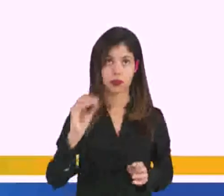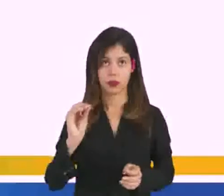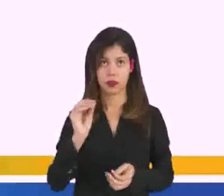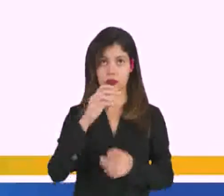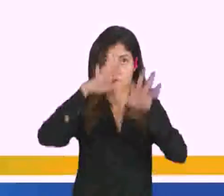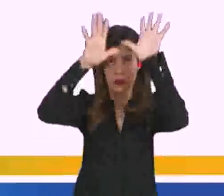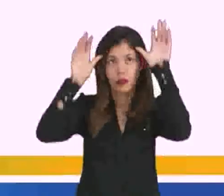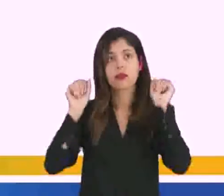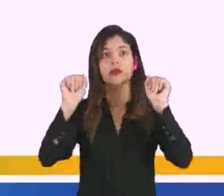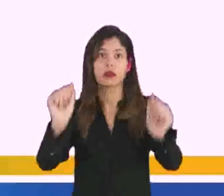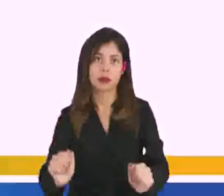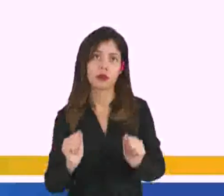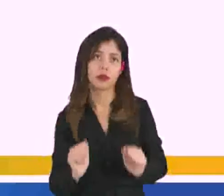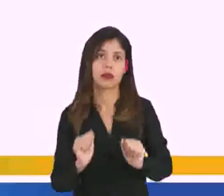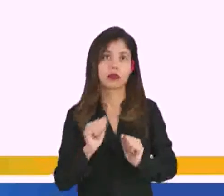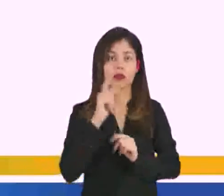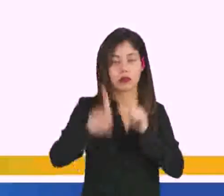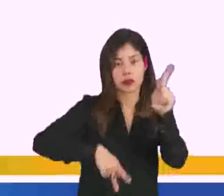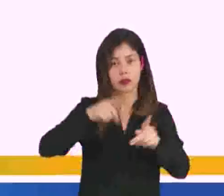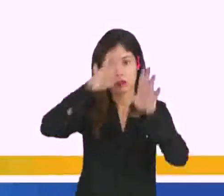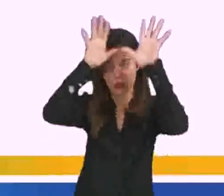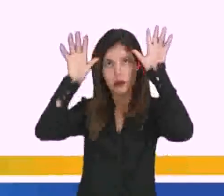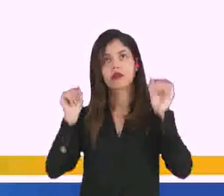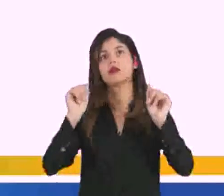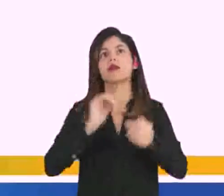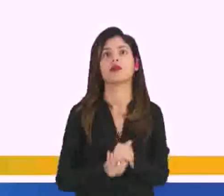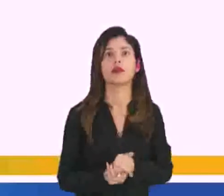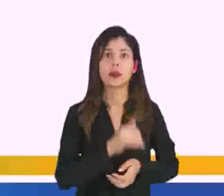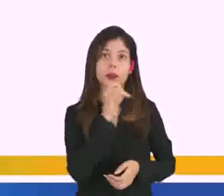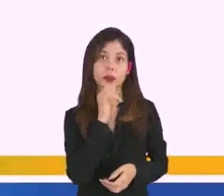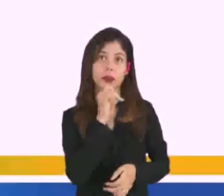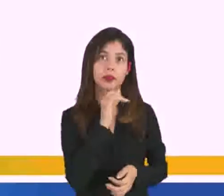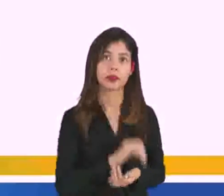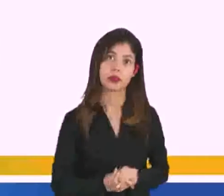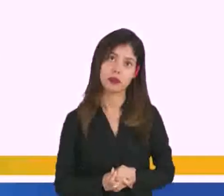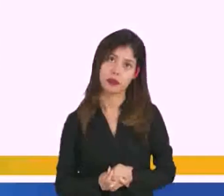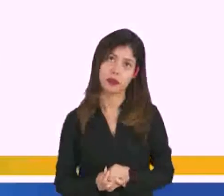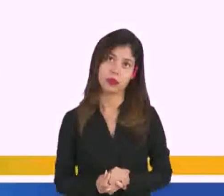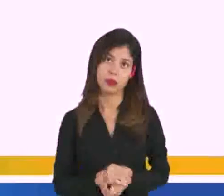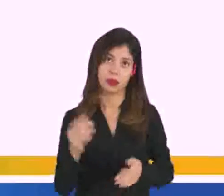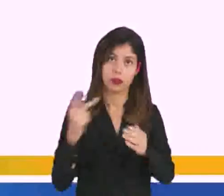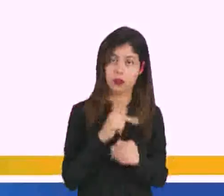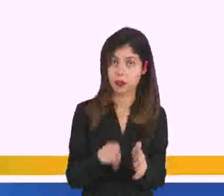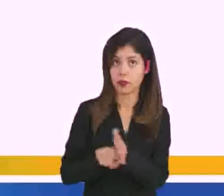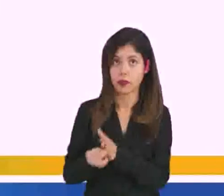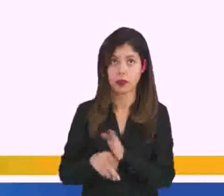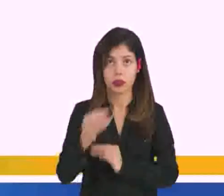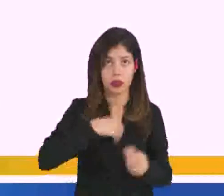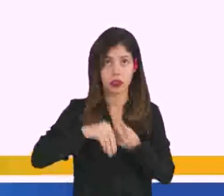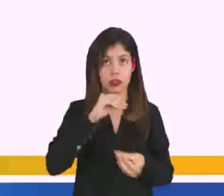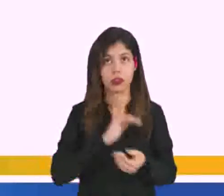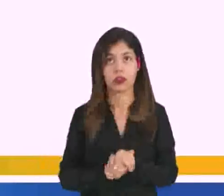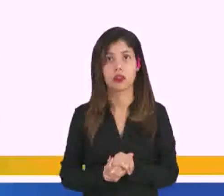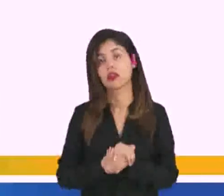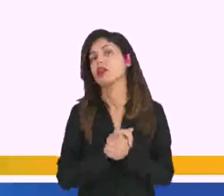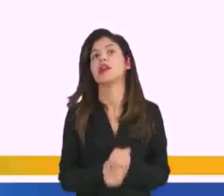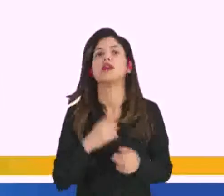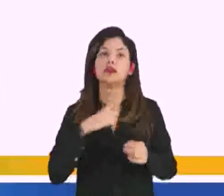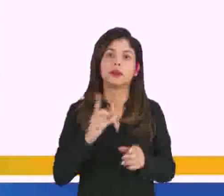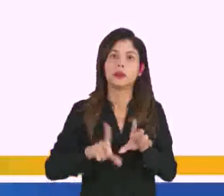do Acre pode ser considerado uma amostra da população acreana, Então, uma pesquisa envolvendo